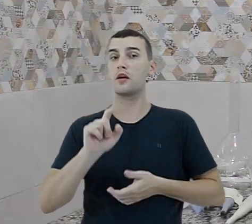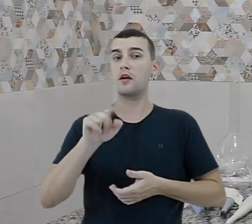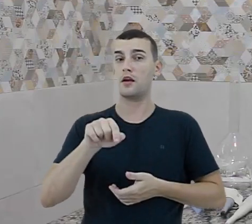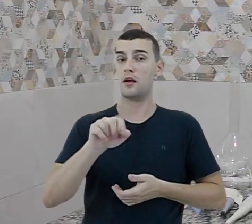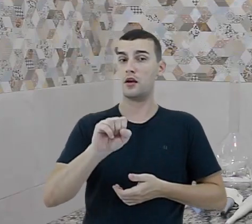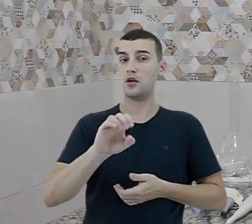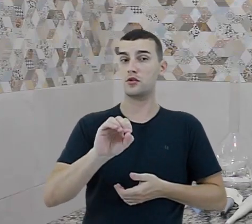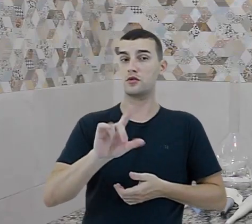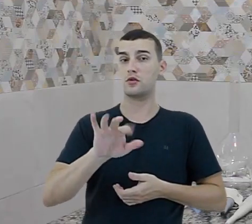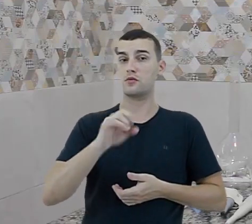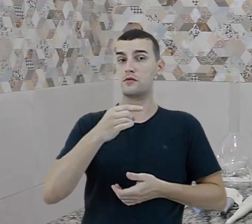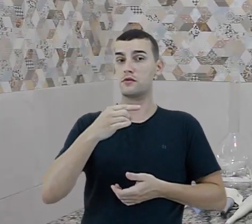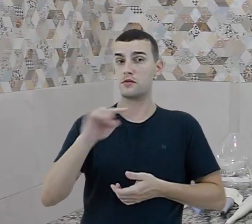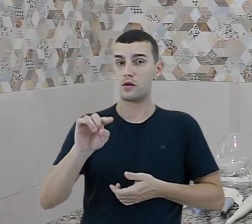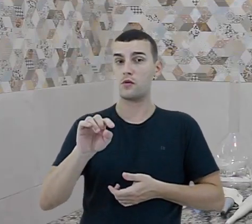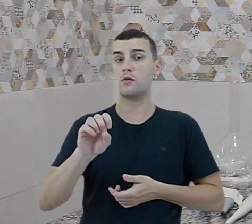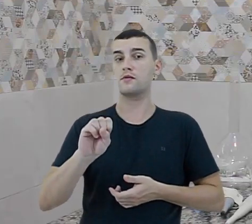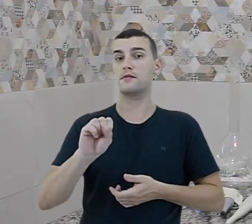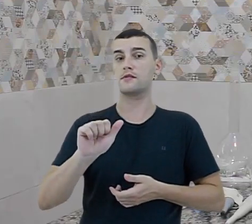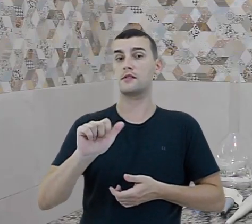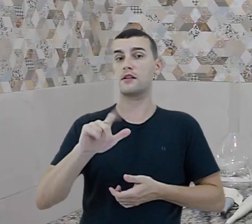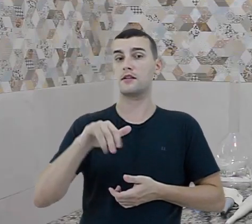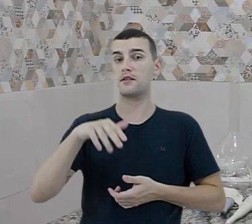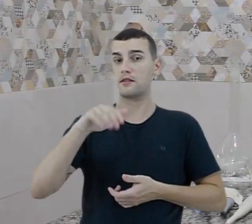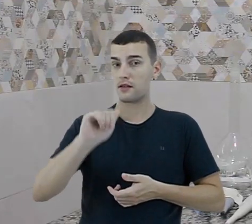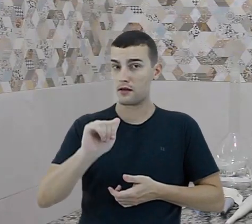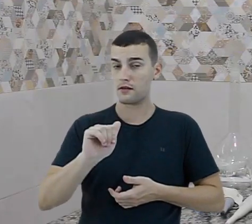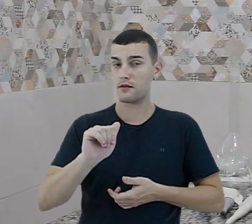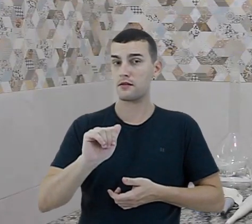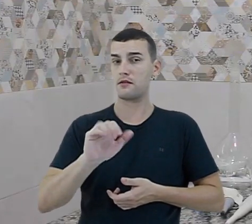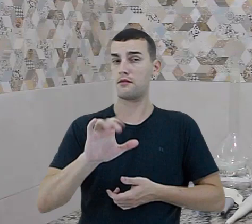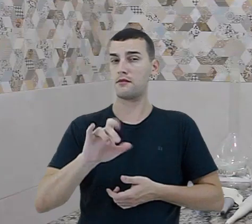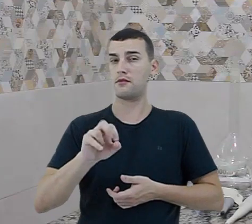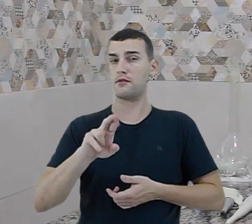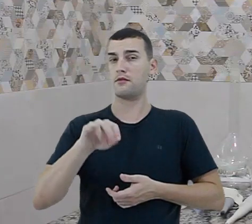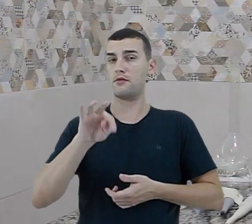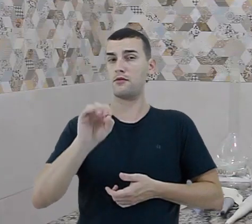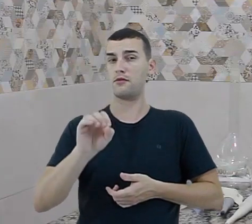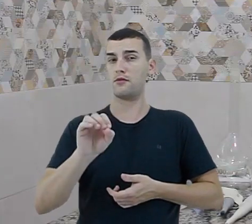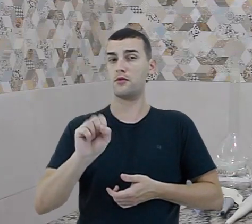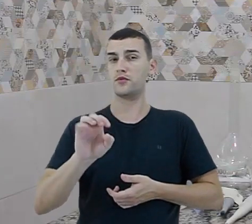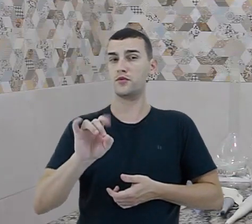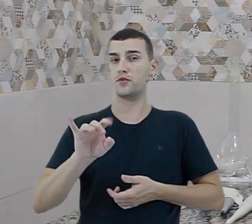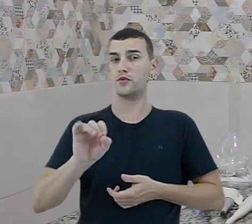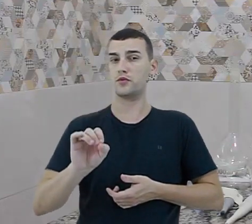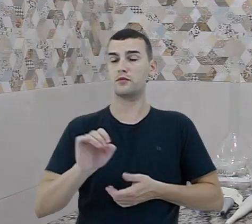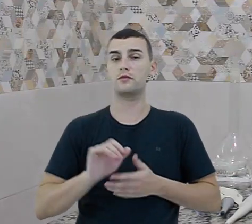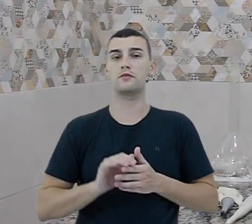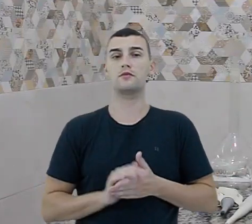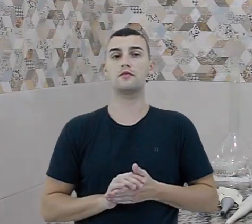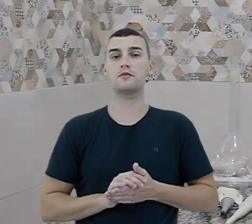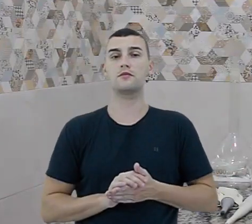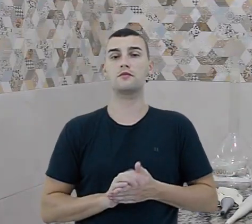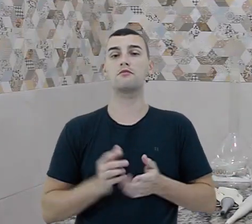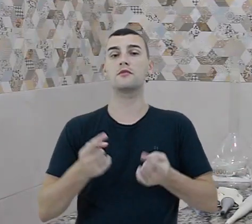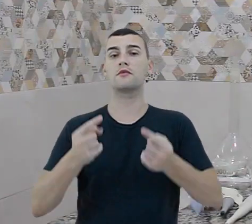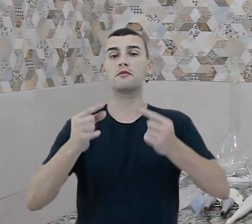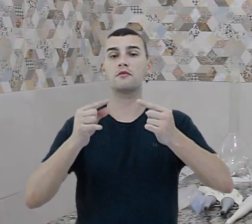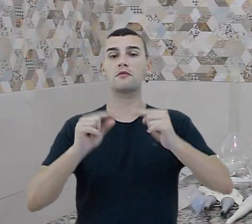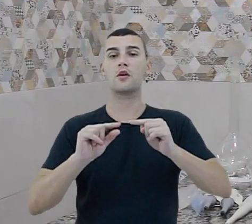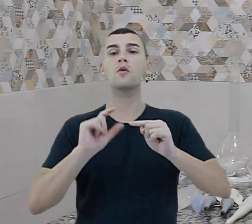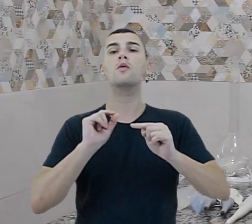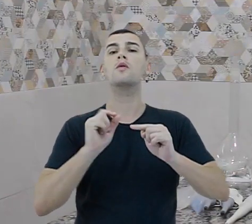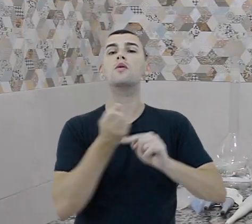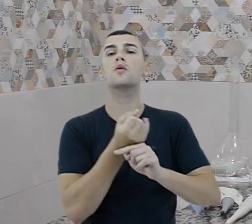solução, então solução salina de cloreto de sódio.